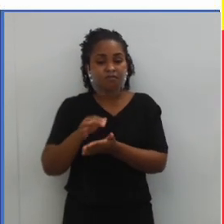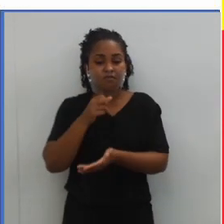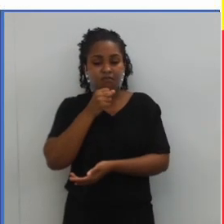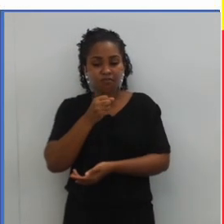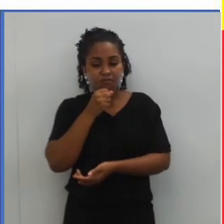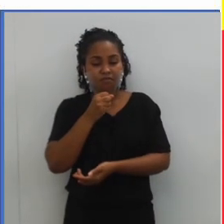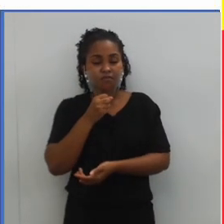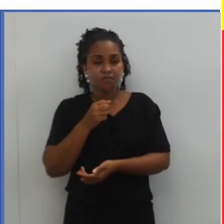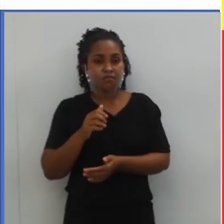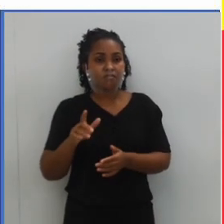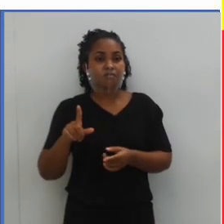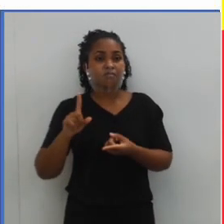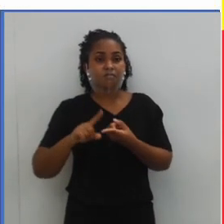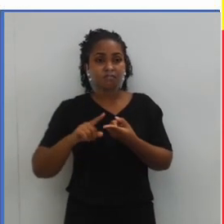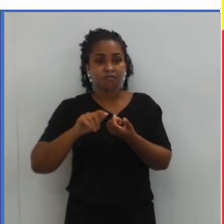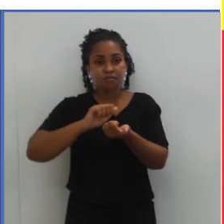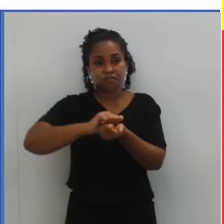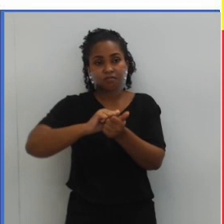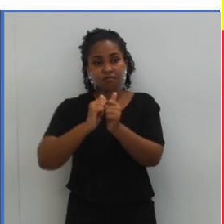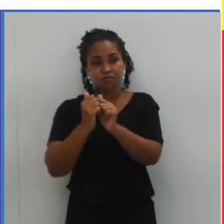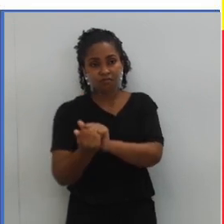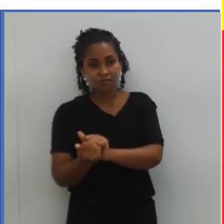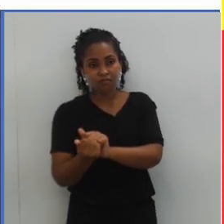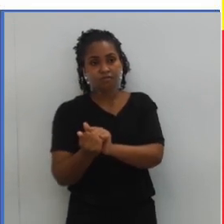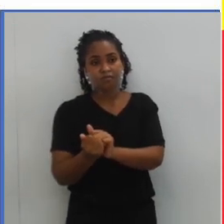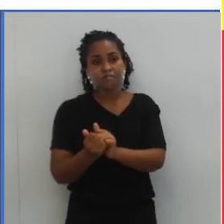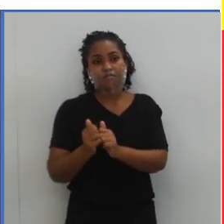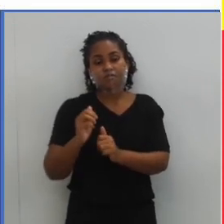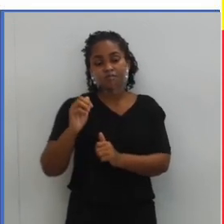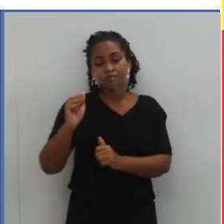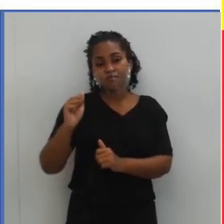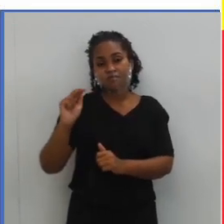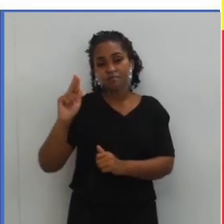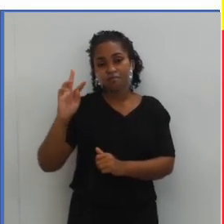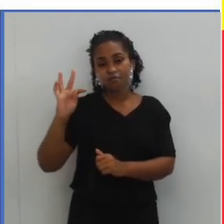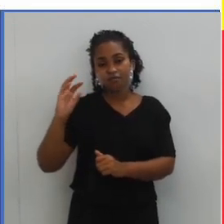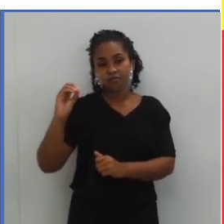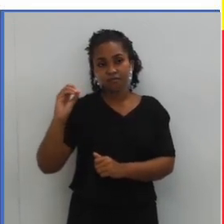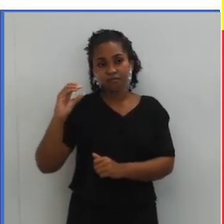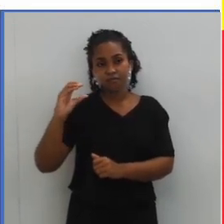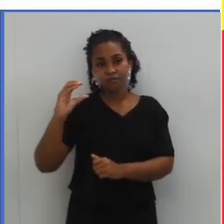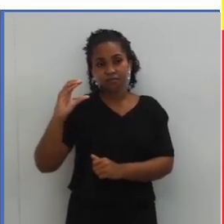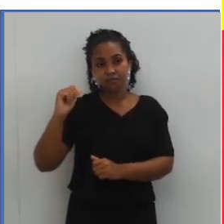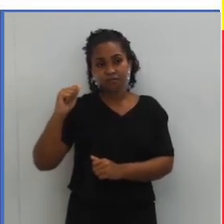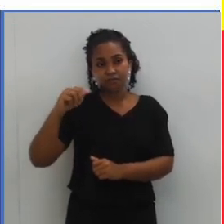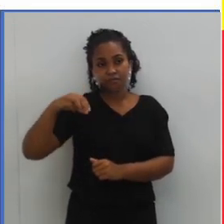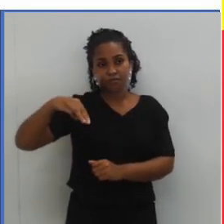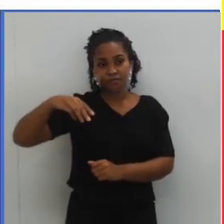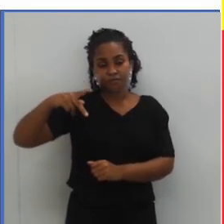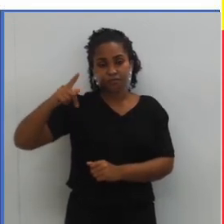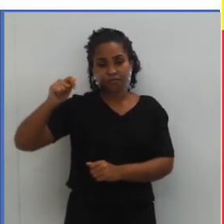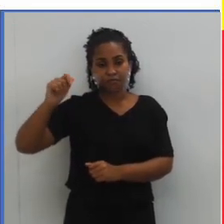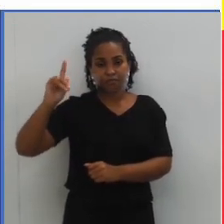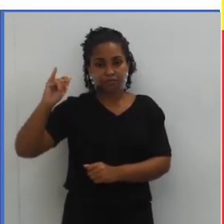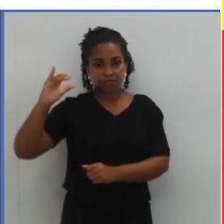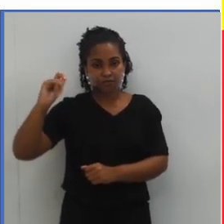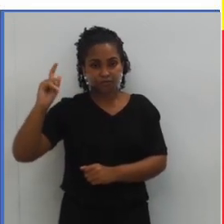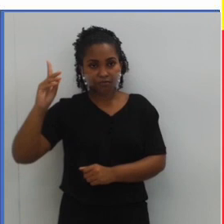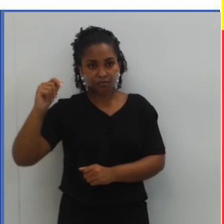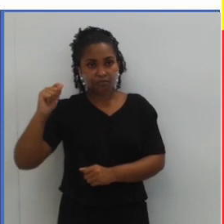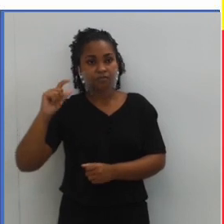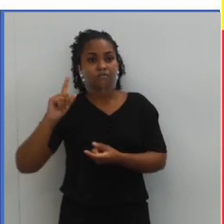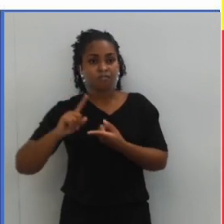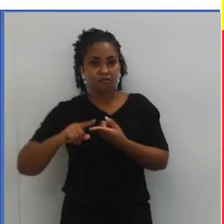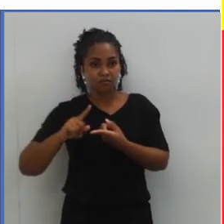da Compadecida, de Aruano Suassuna. Né? A gente tem a versão mais nova que a gente conhece, que é com Selton Mello e